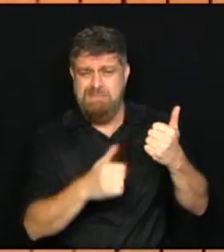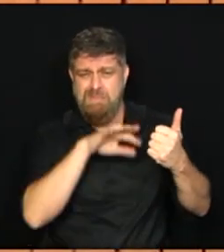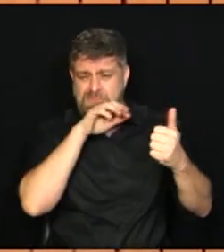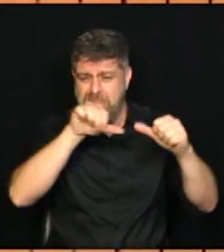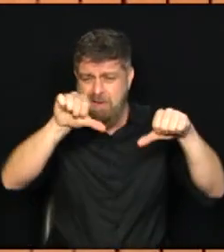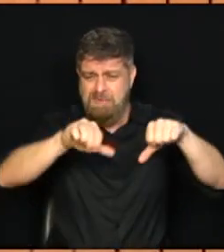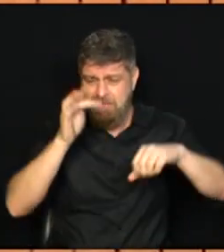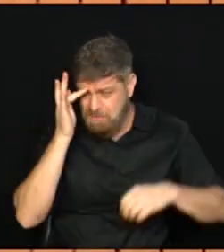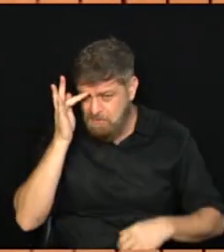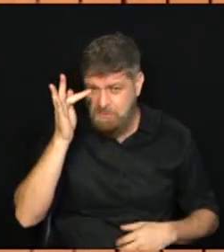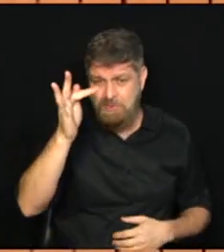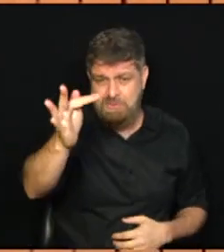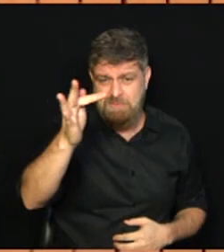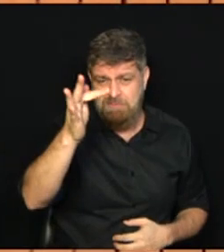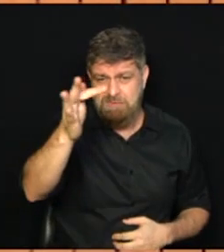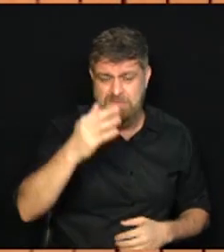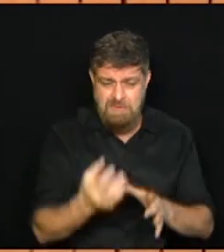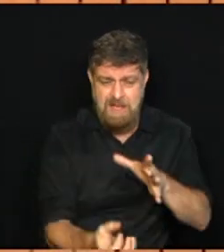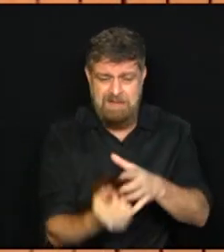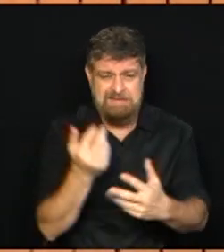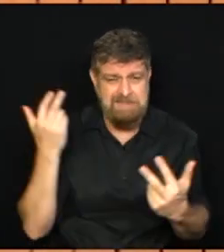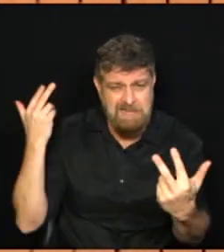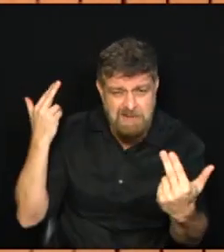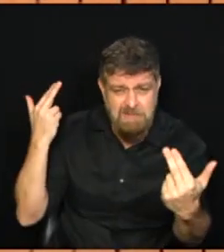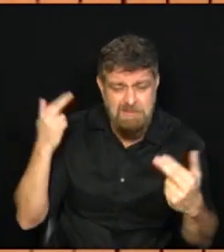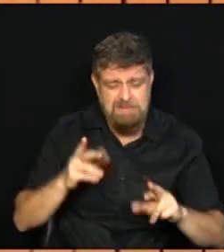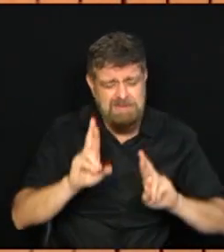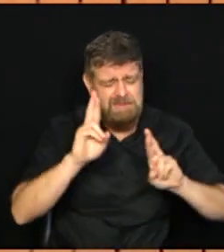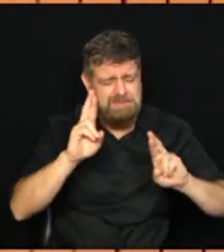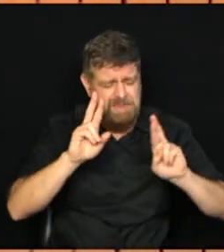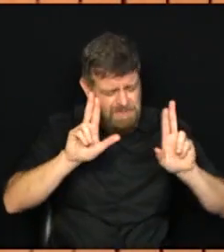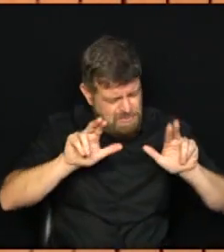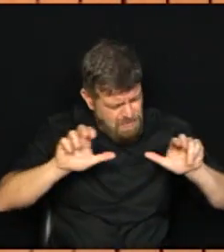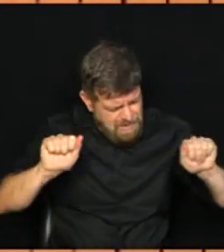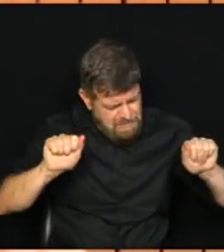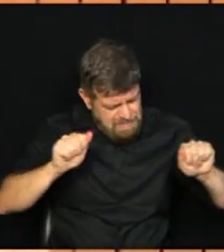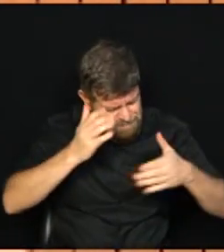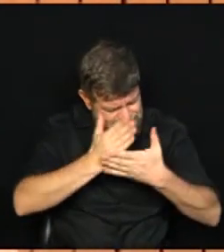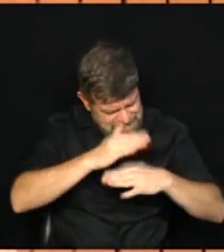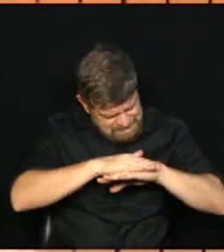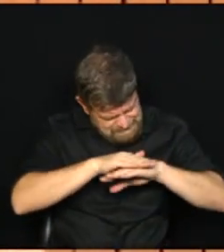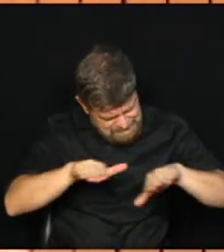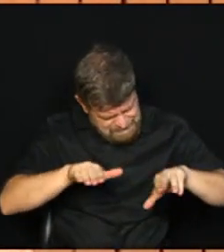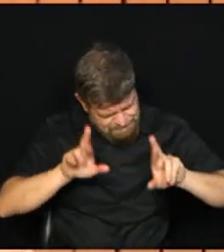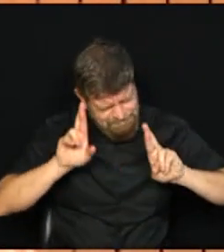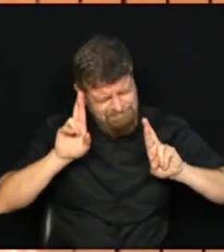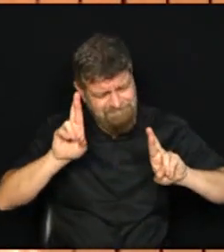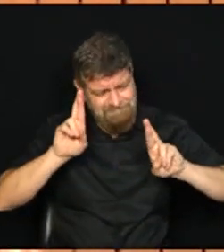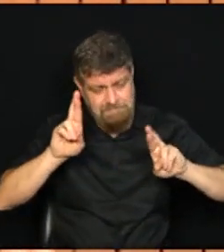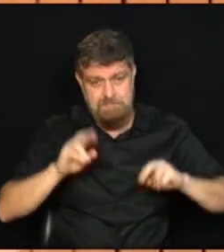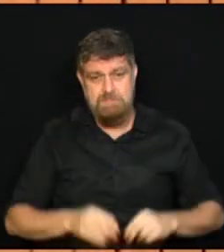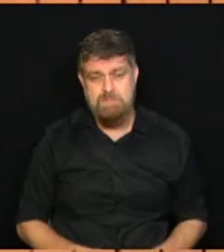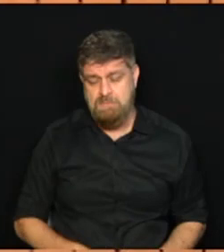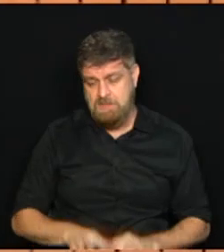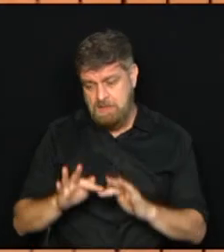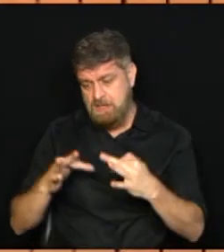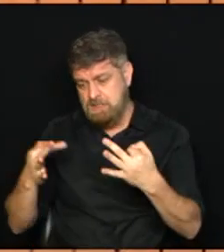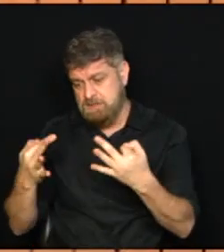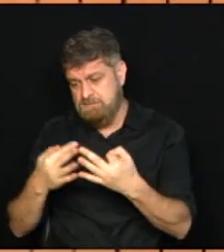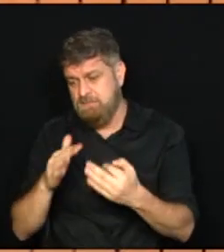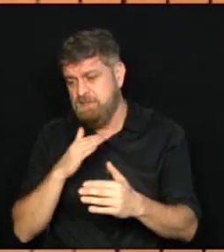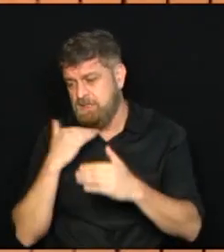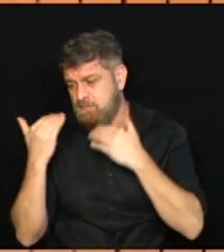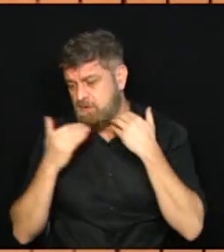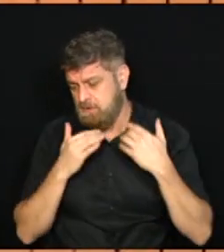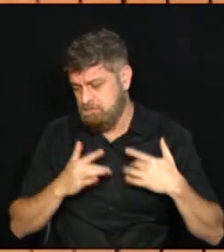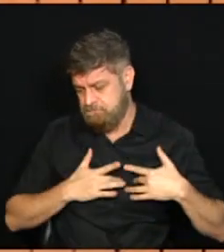na frente algo parecido com isso. Espero que não tenhamos mais, mas fica aqui a minha solidariedade às famílias e a gratidão